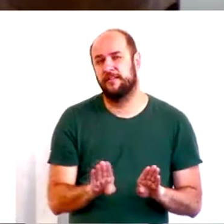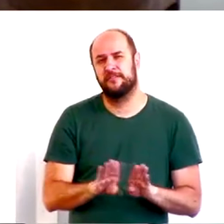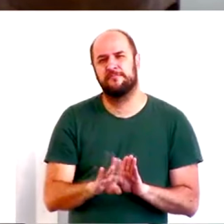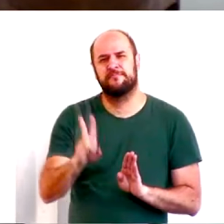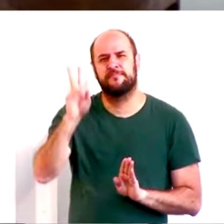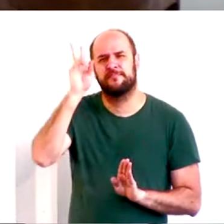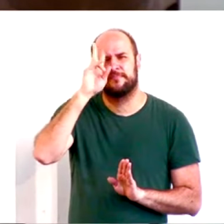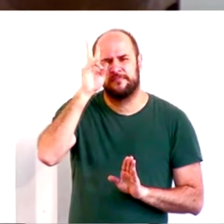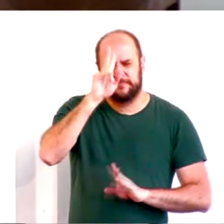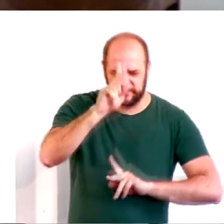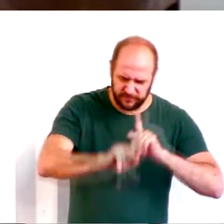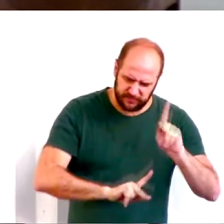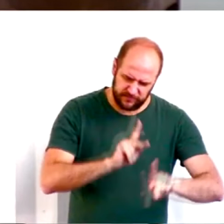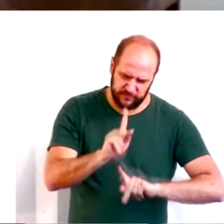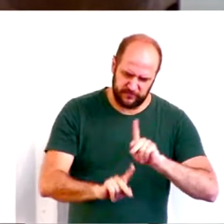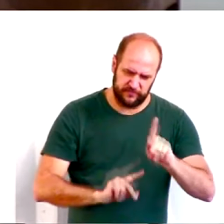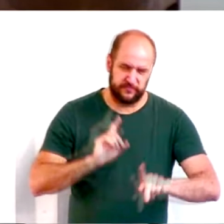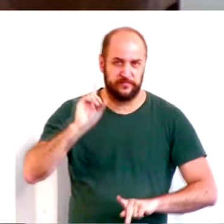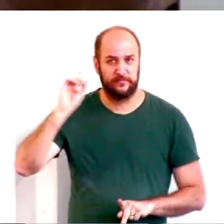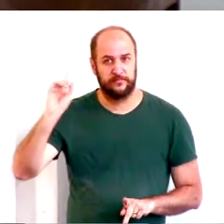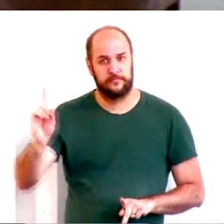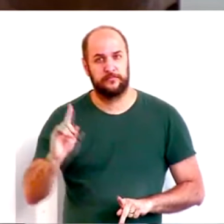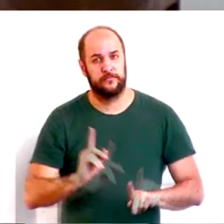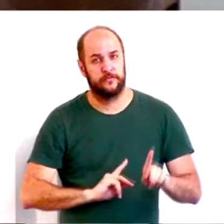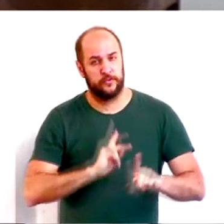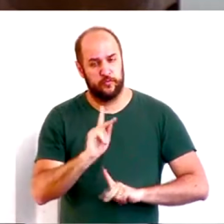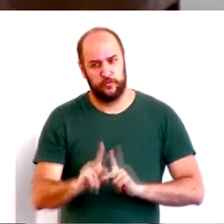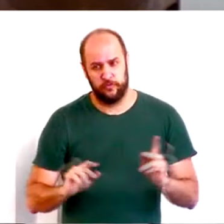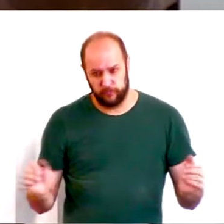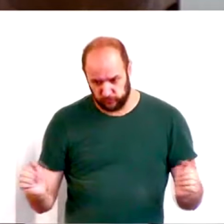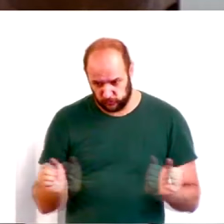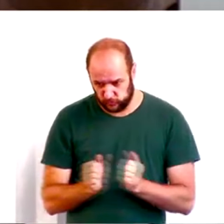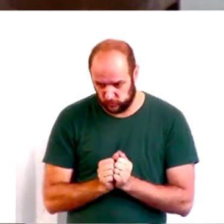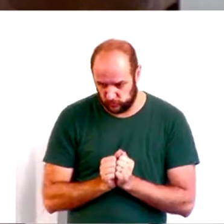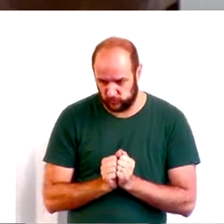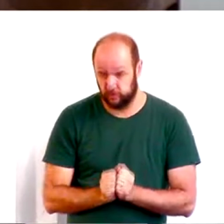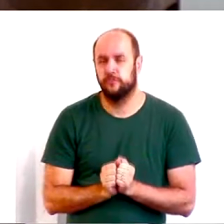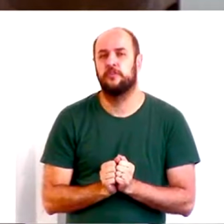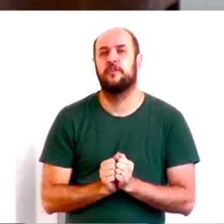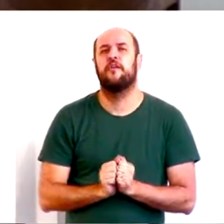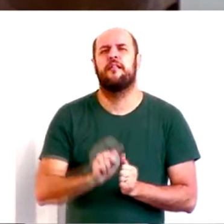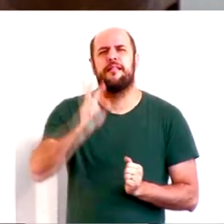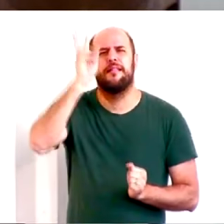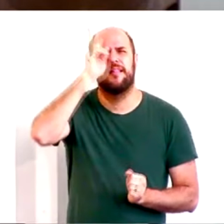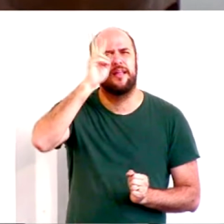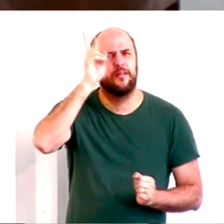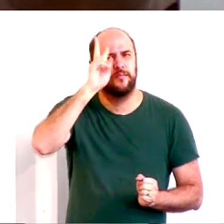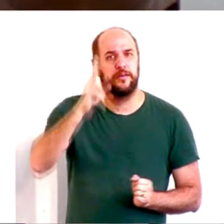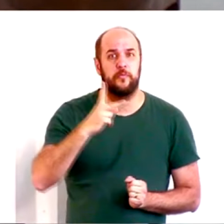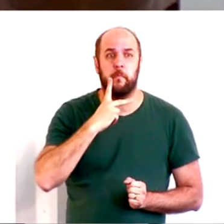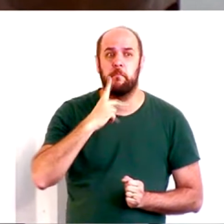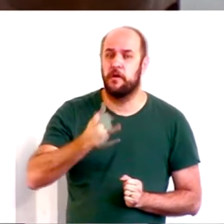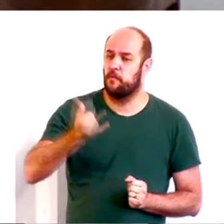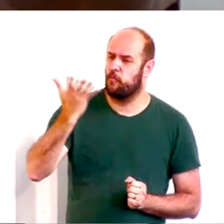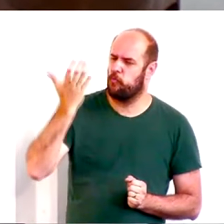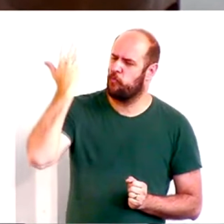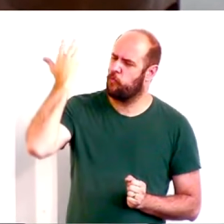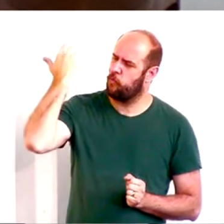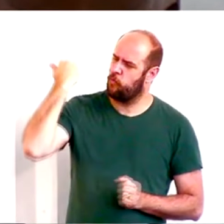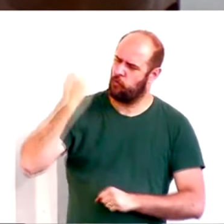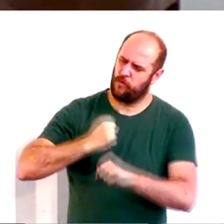pelo povo de Deus não só por um ou por outro ou por um ou por outra pessoa mas é relembrado pelos nossos pais apostólicos